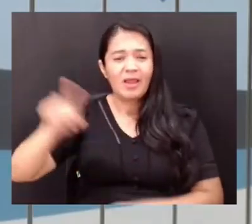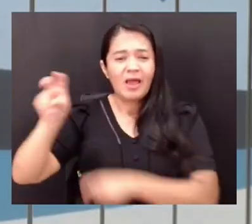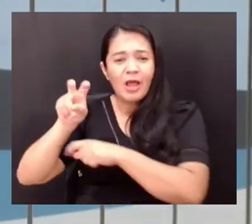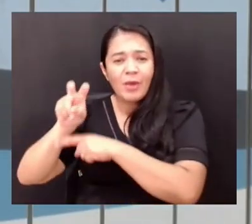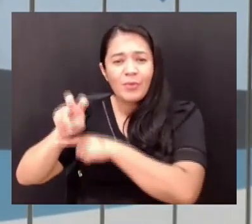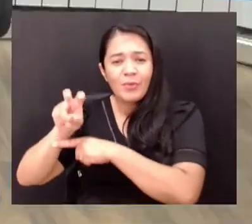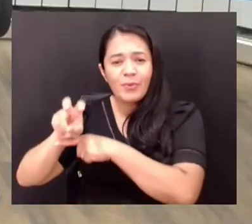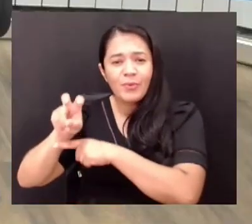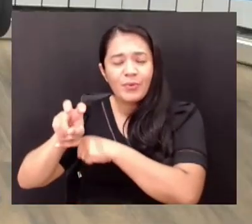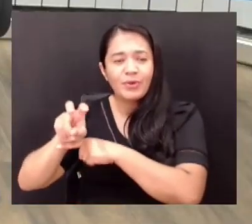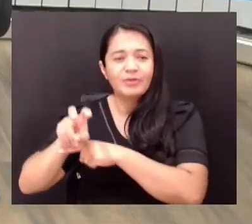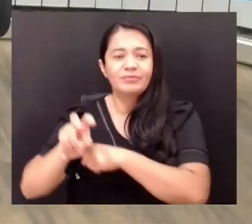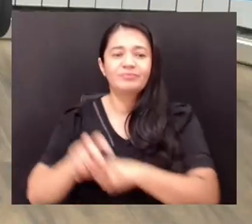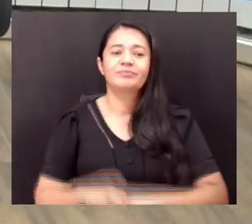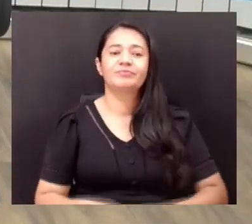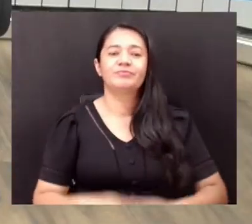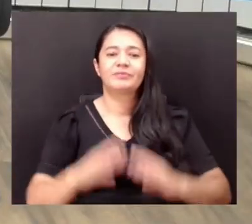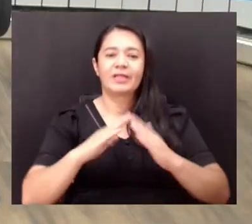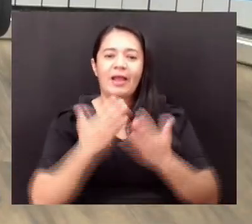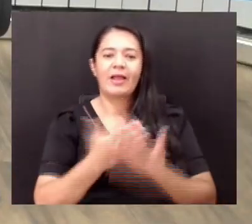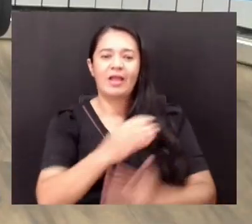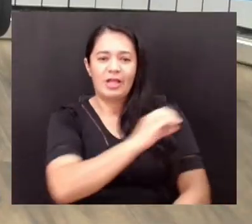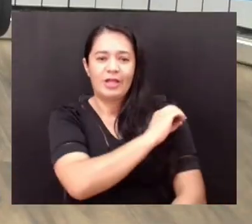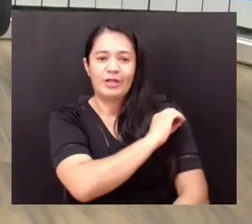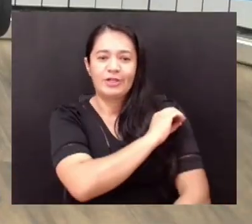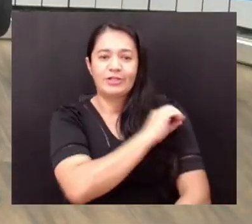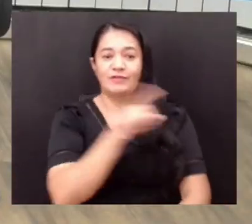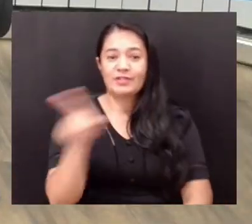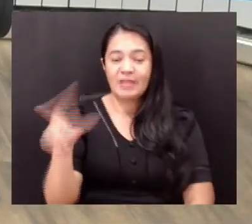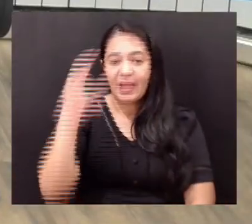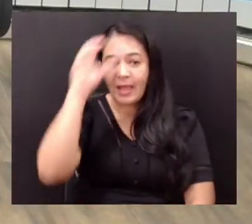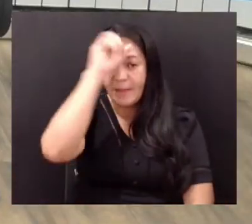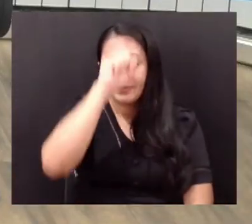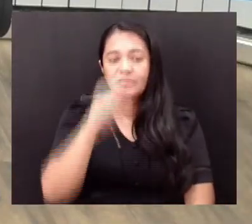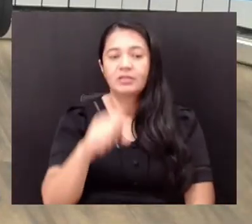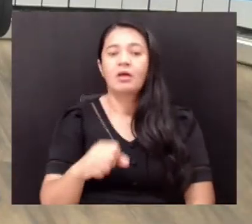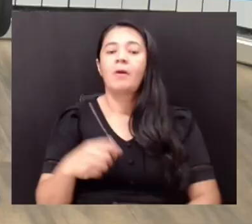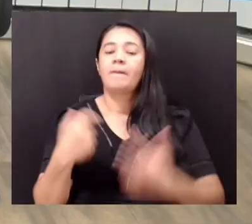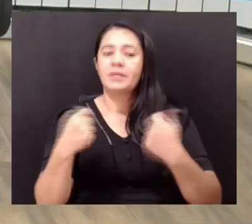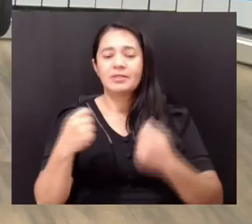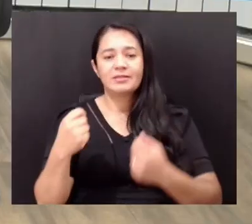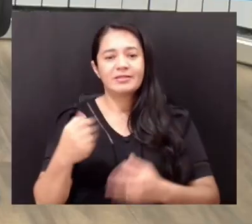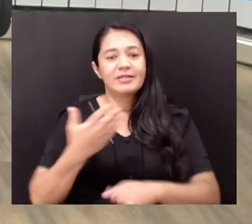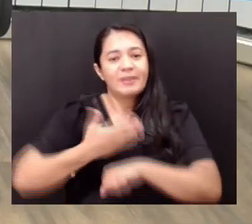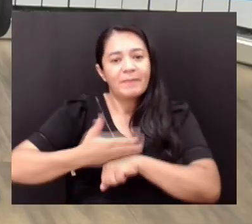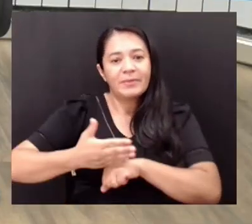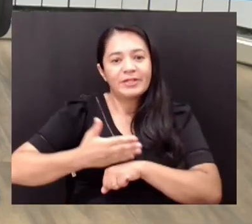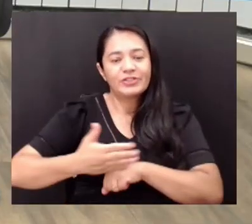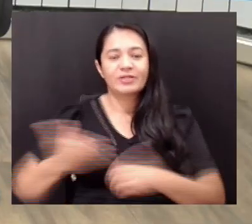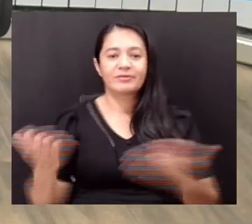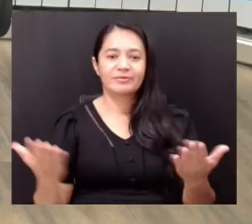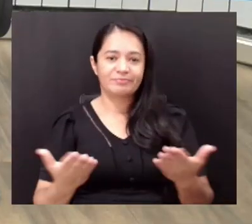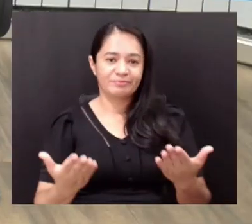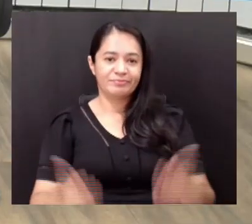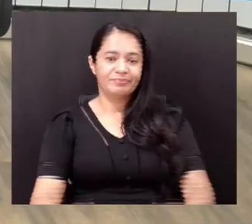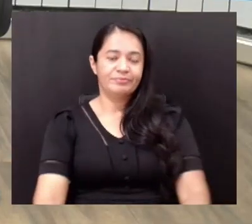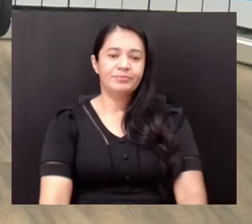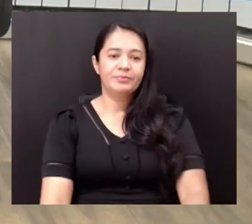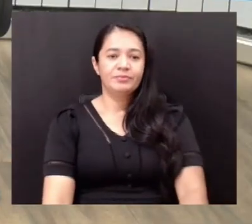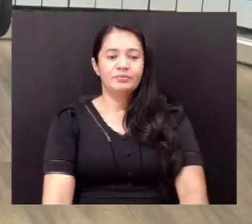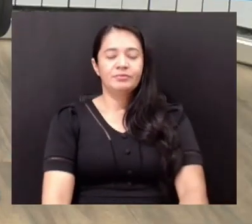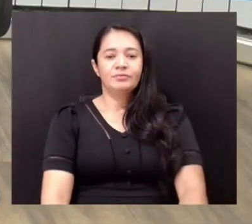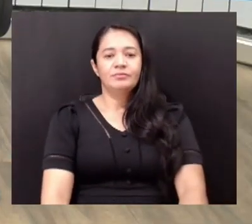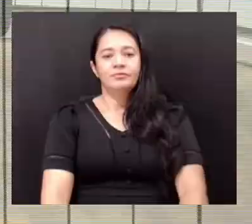parquinho. Sentou, você tem que melhorar o seu relacionamento, né, a sua convivência. Doutora, quando a